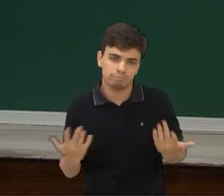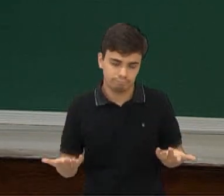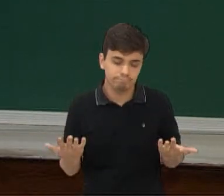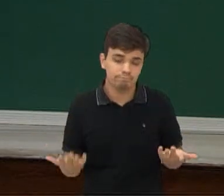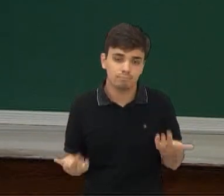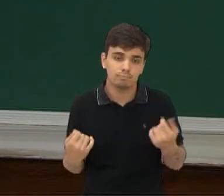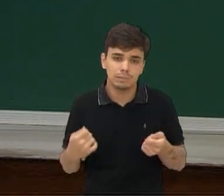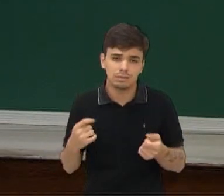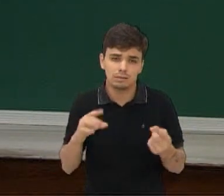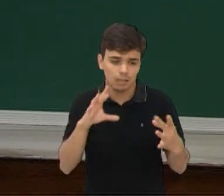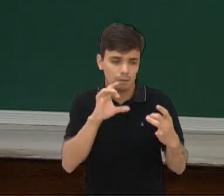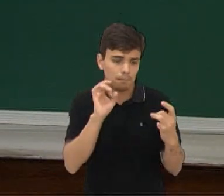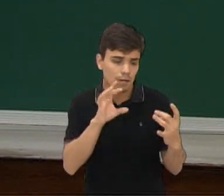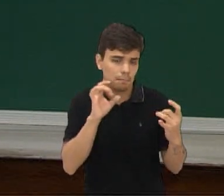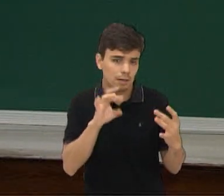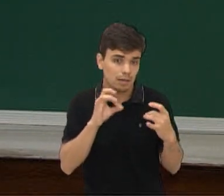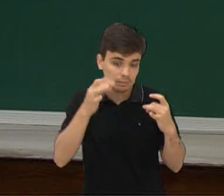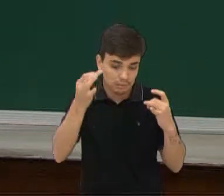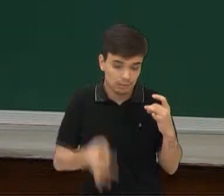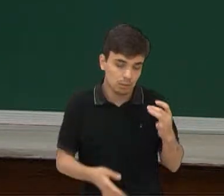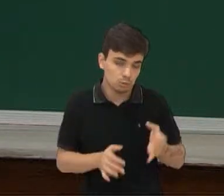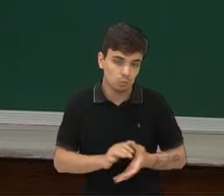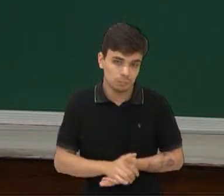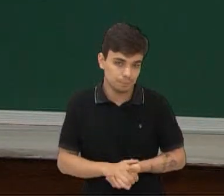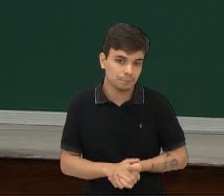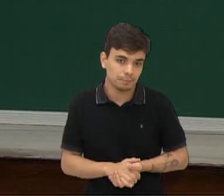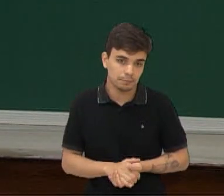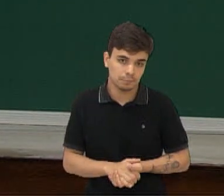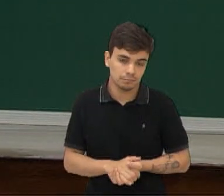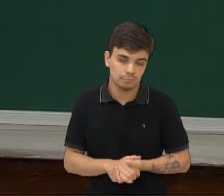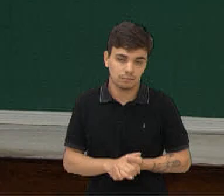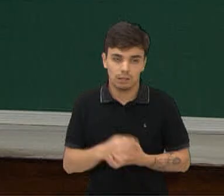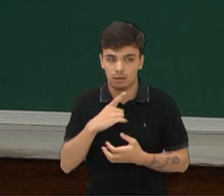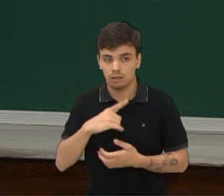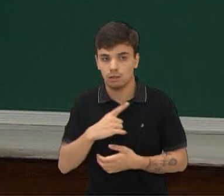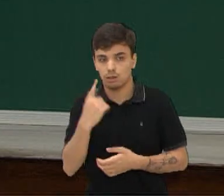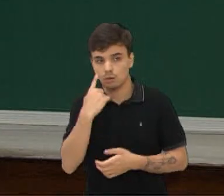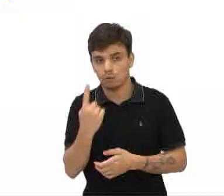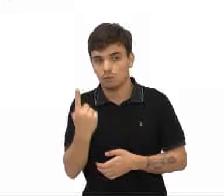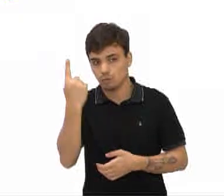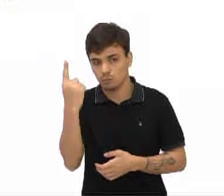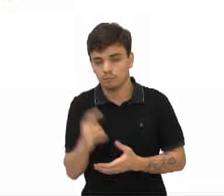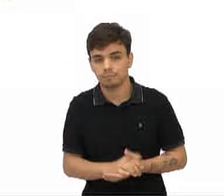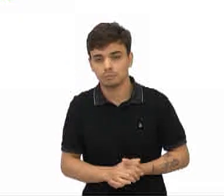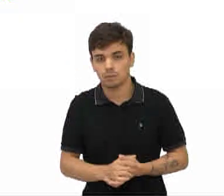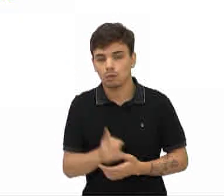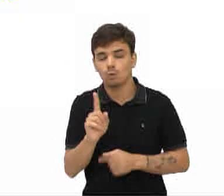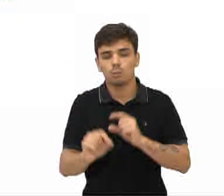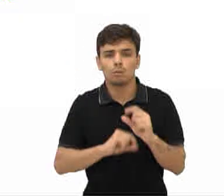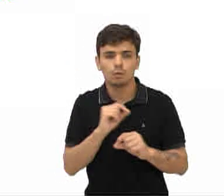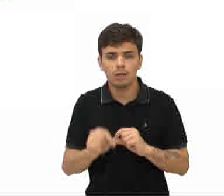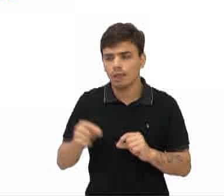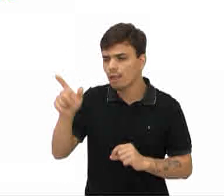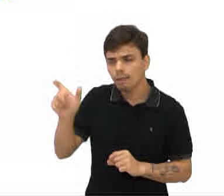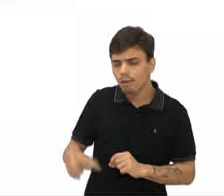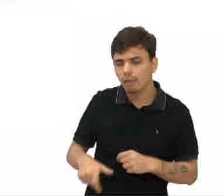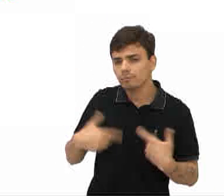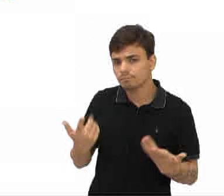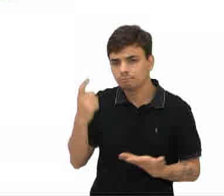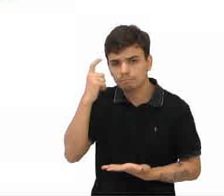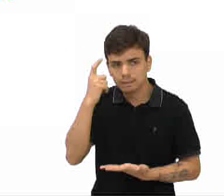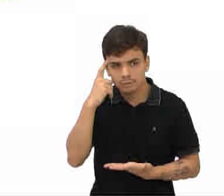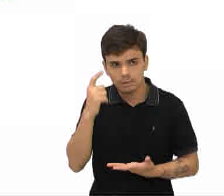realmente específico, tá? Então, aqui a gente tem, né, quem, o que, como e para quem. Vamos pensar